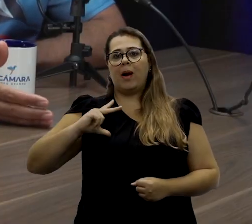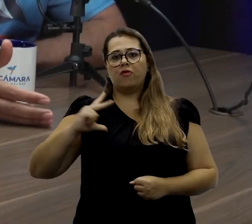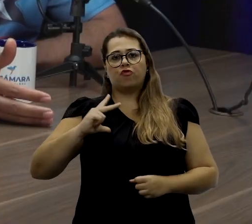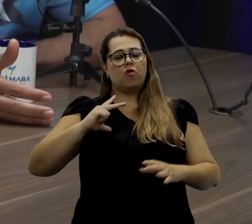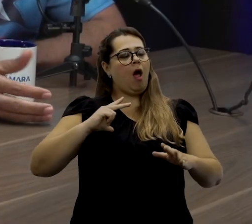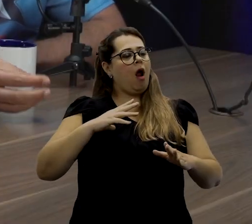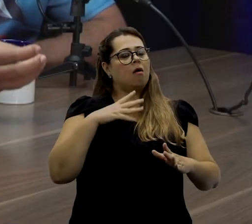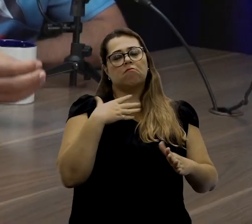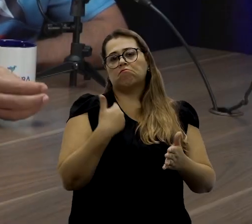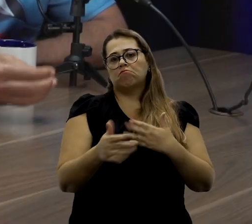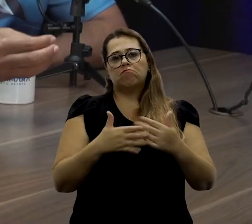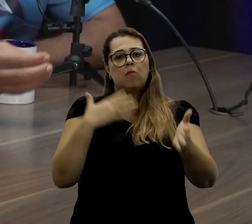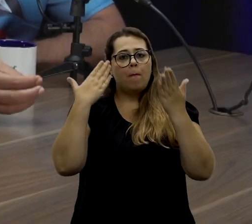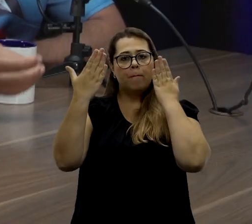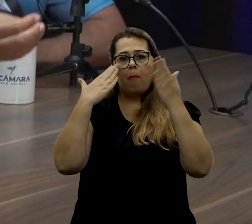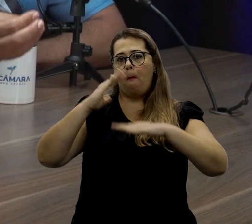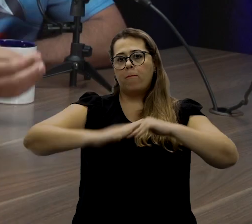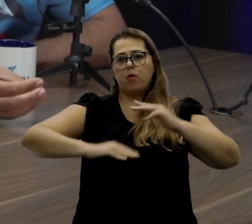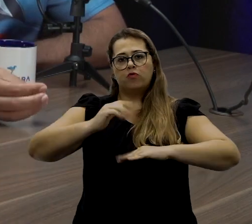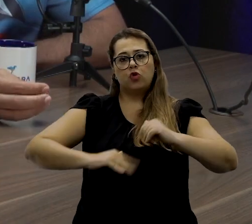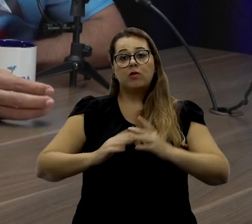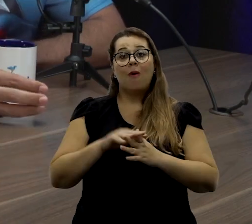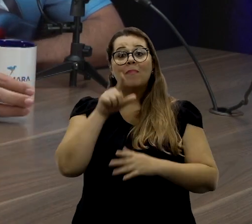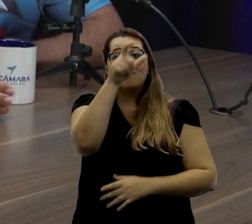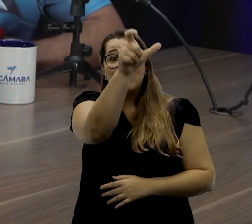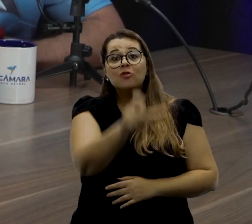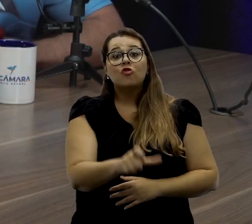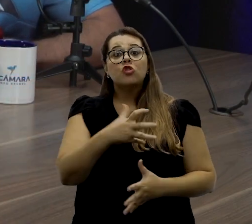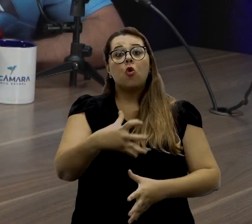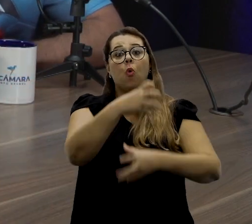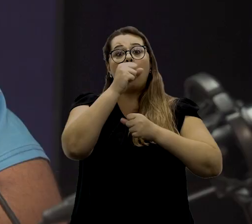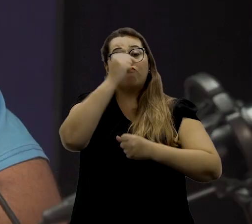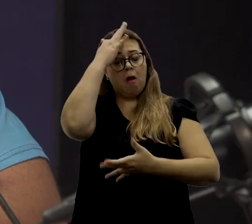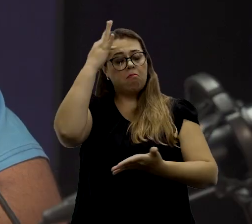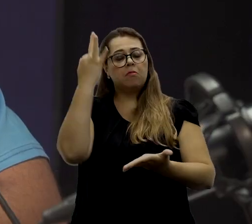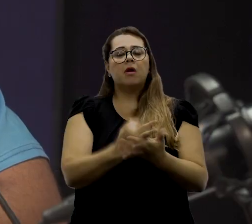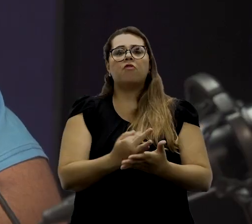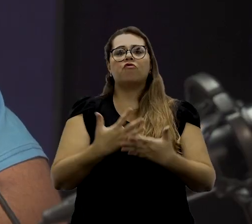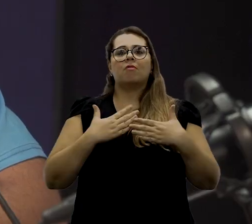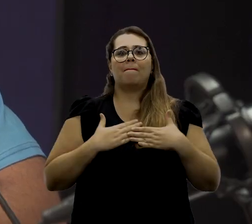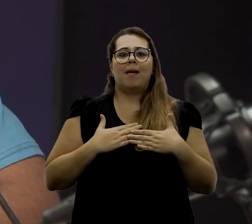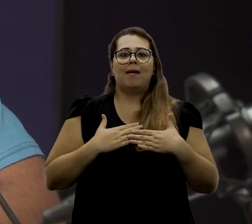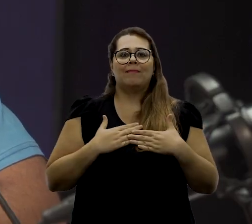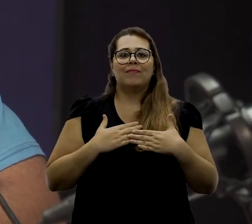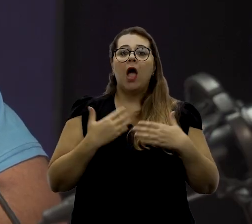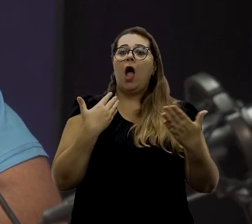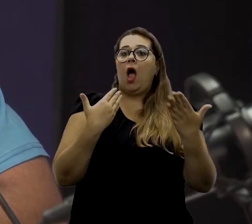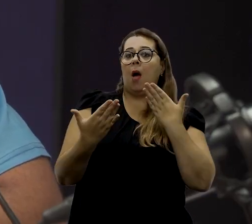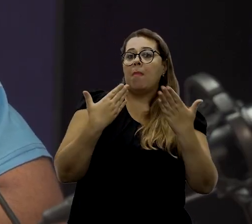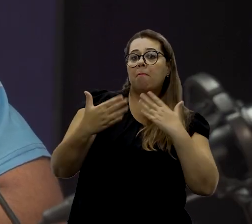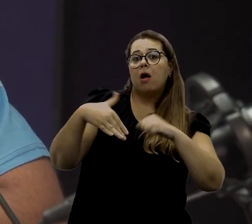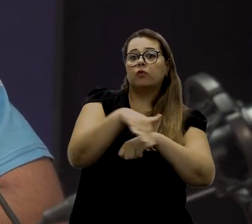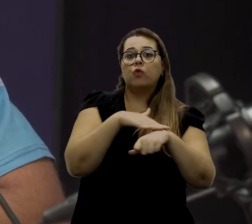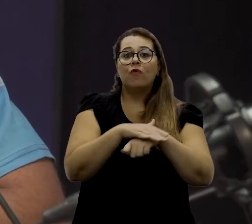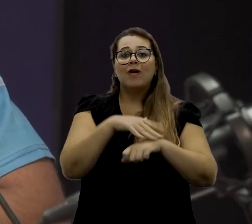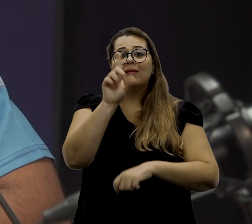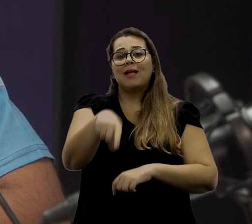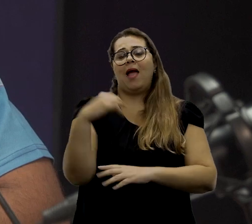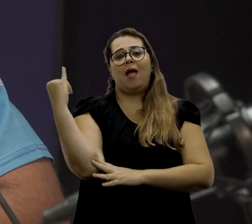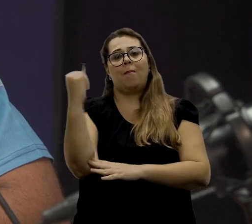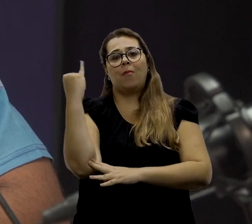convênios, poxa vida, converse com aquela pessoa que você confia, converse com a pessoa que realmente acredita em você. Eu acho que a conversa